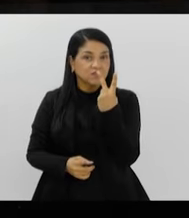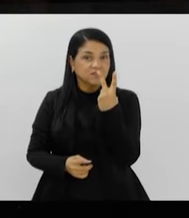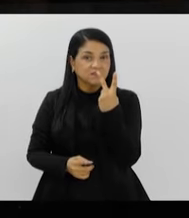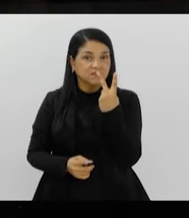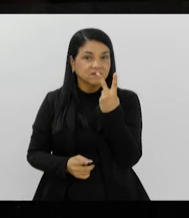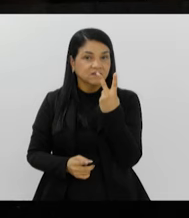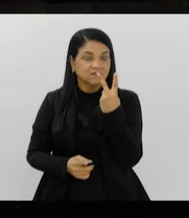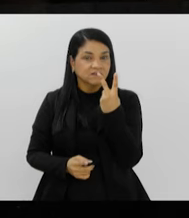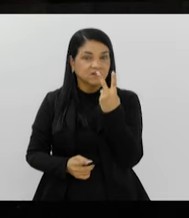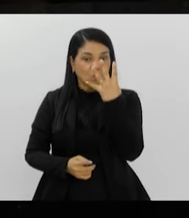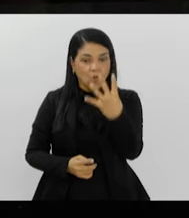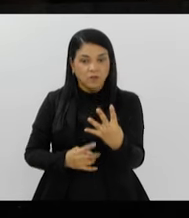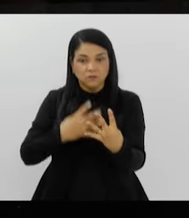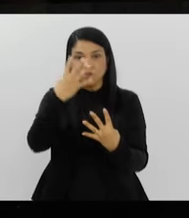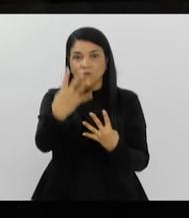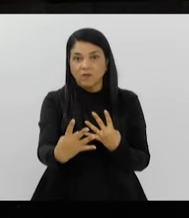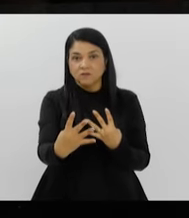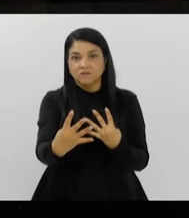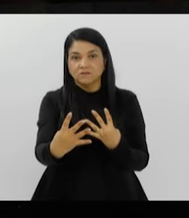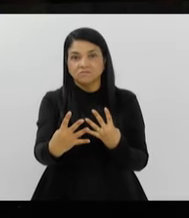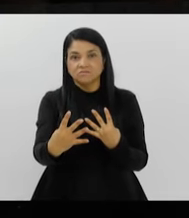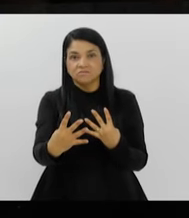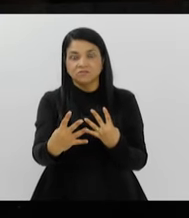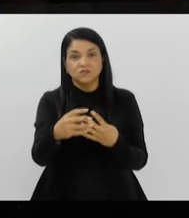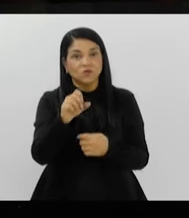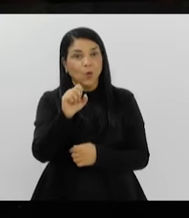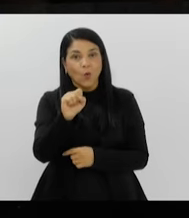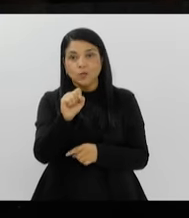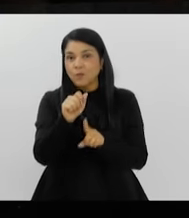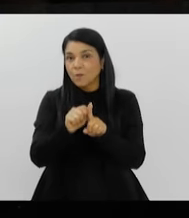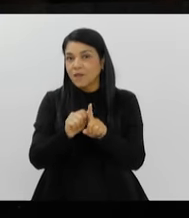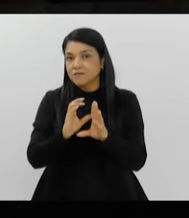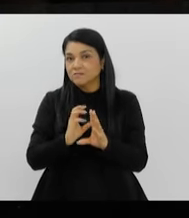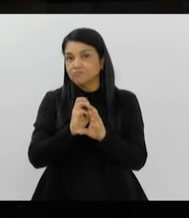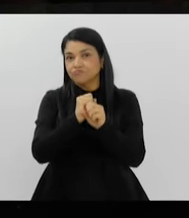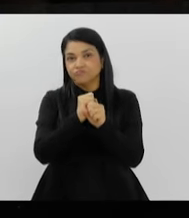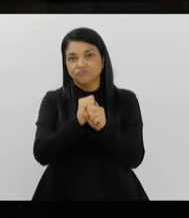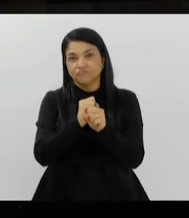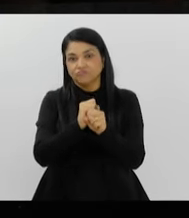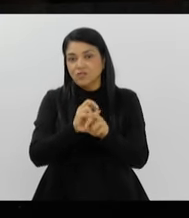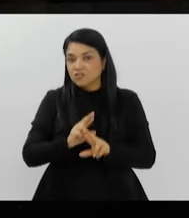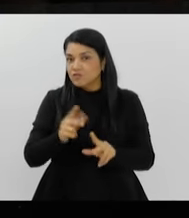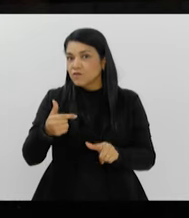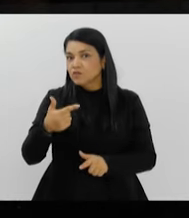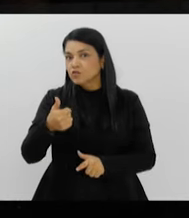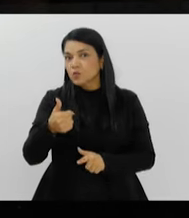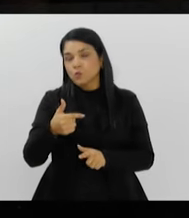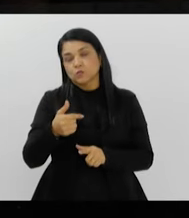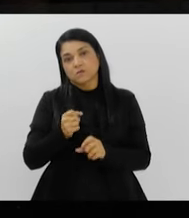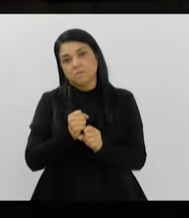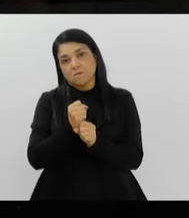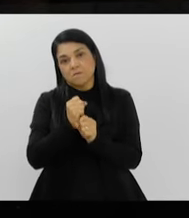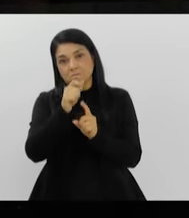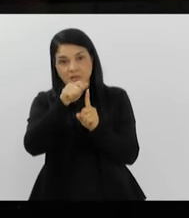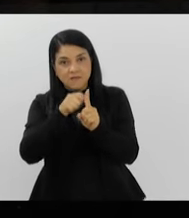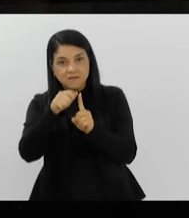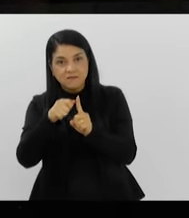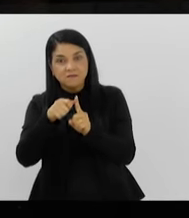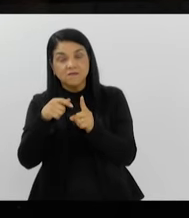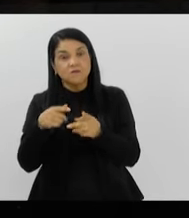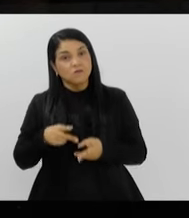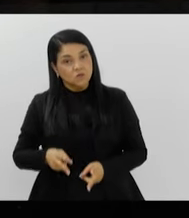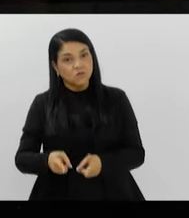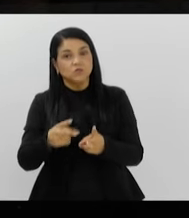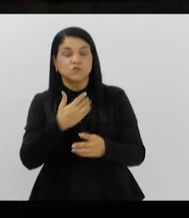de 8 meses e não de 12 meses. E mesmo assim o governo está